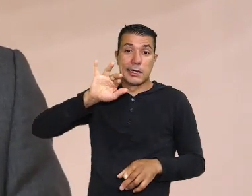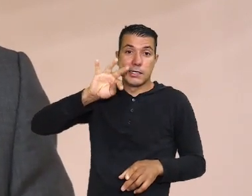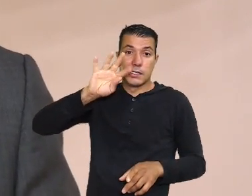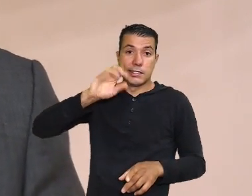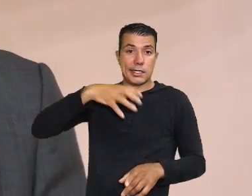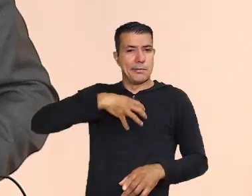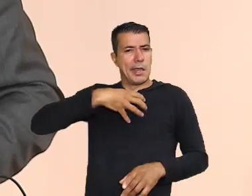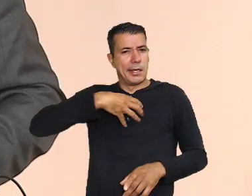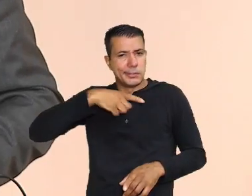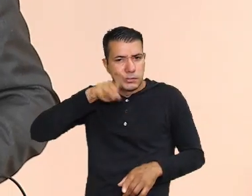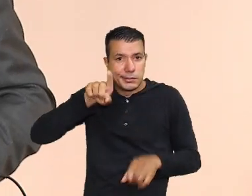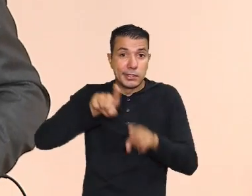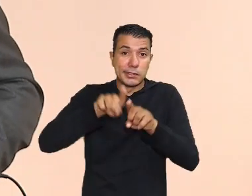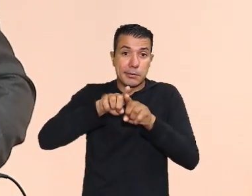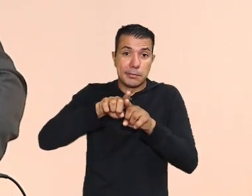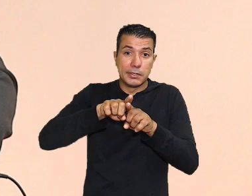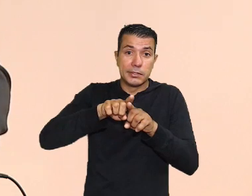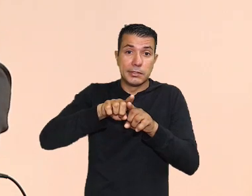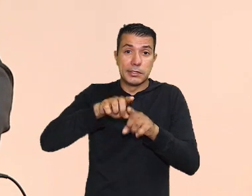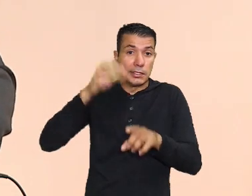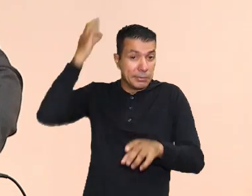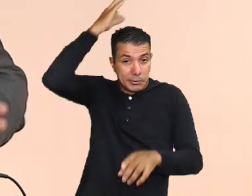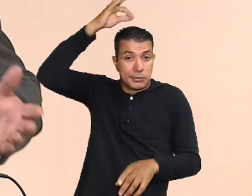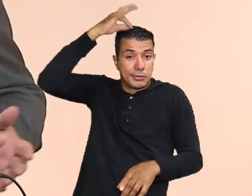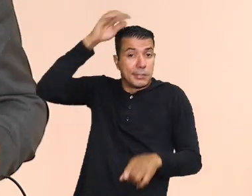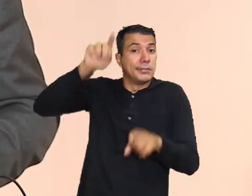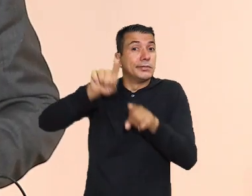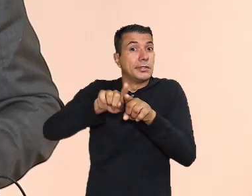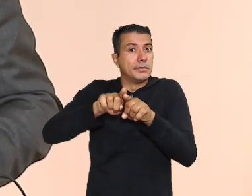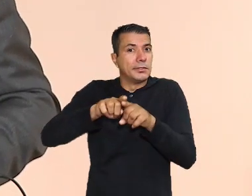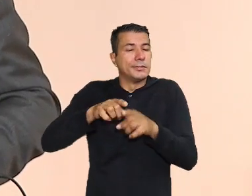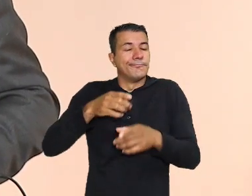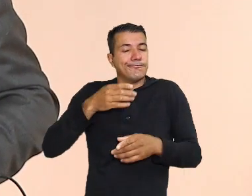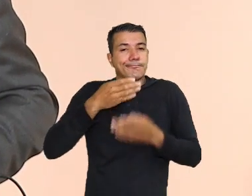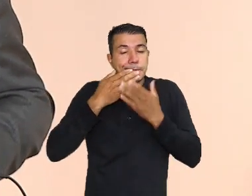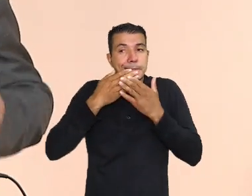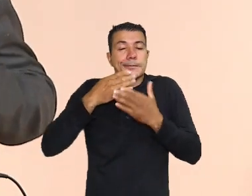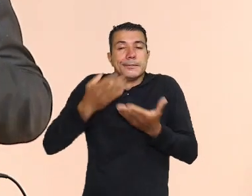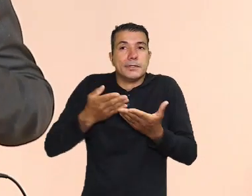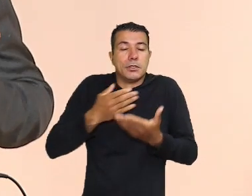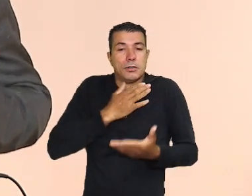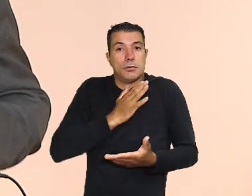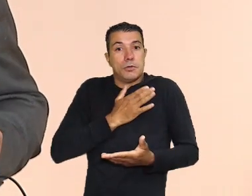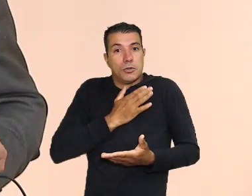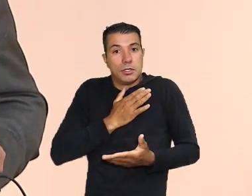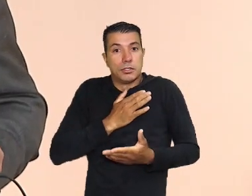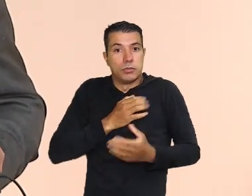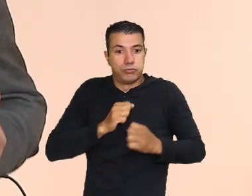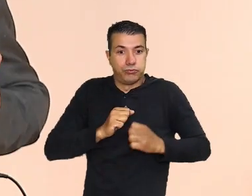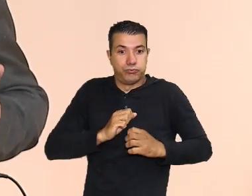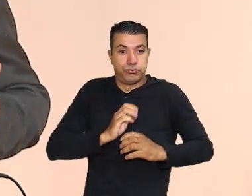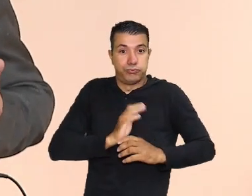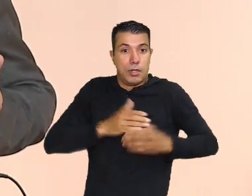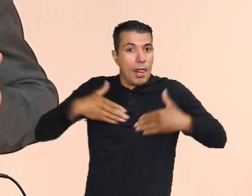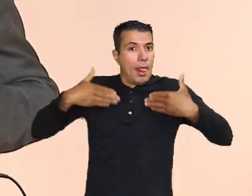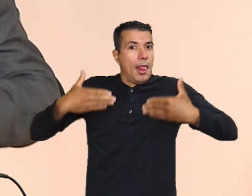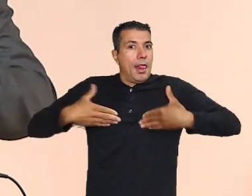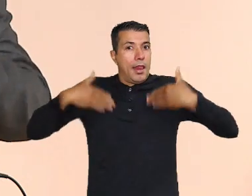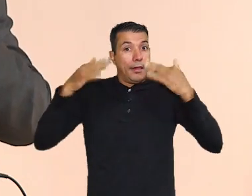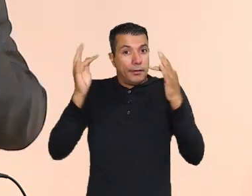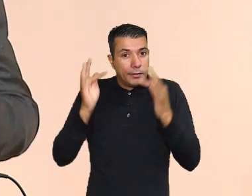de Salvador, pessoas do estado do Espírito Santo. Eu confesso para vocês que meu coração transborda de alegria ao saber